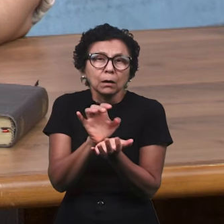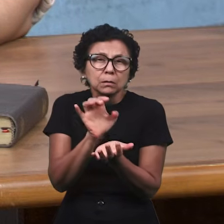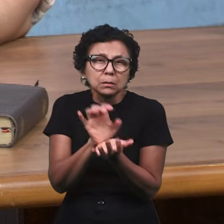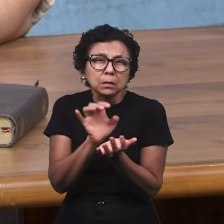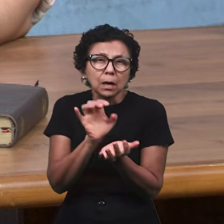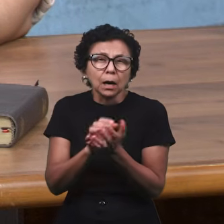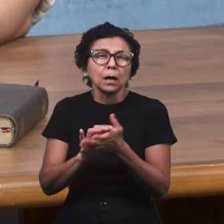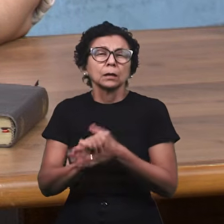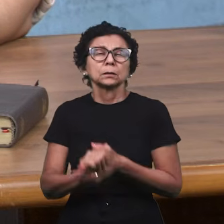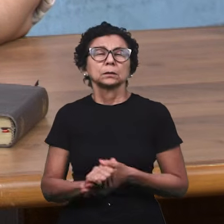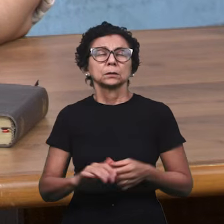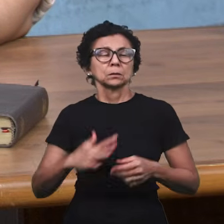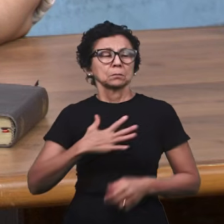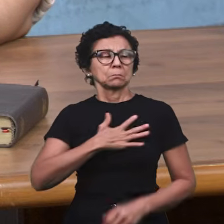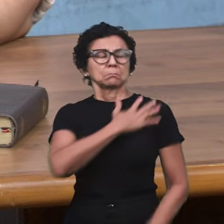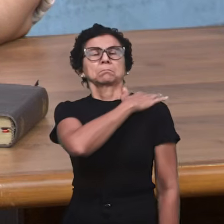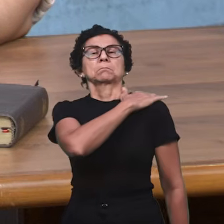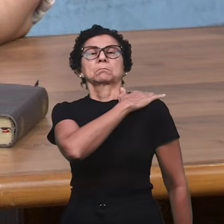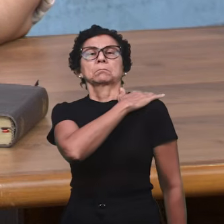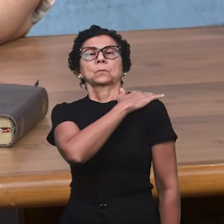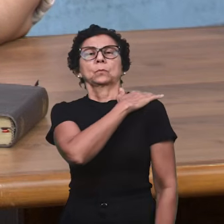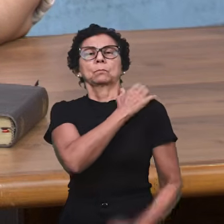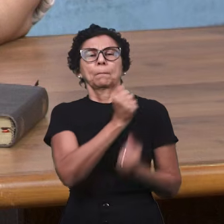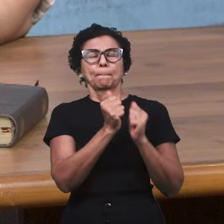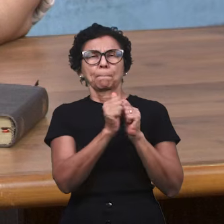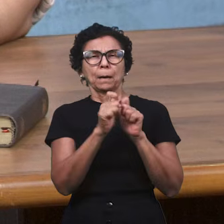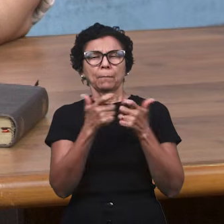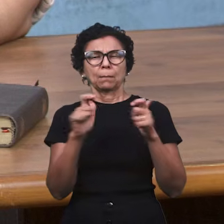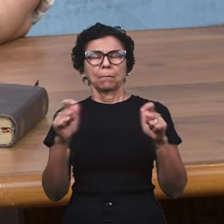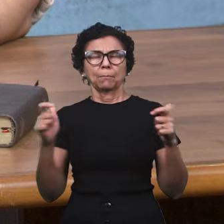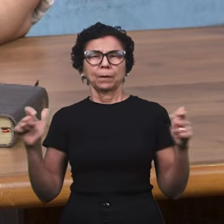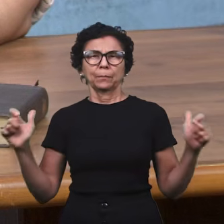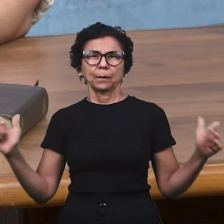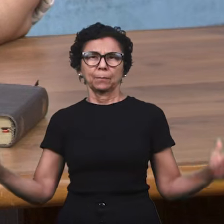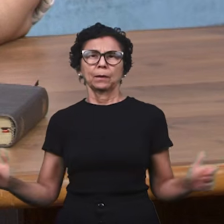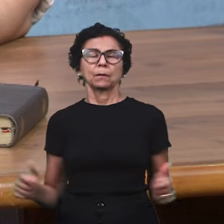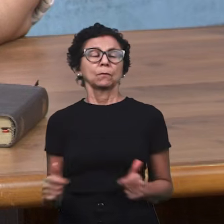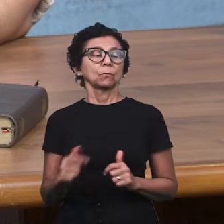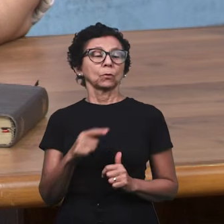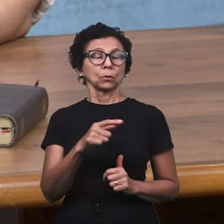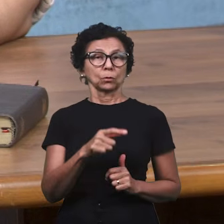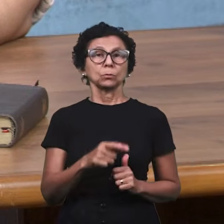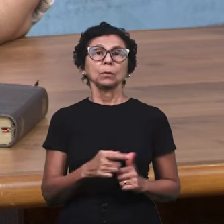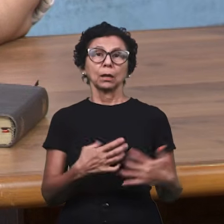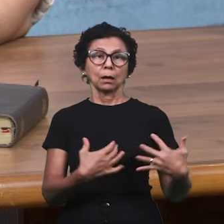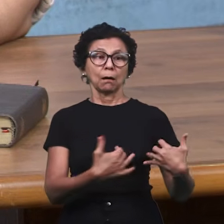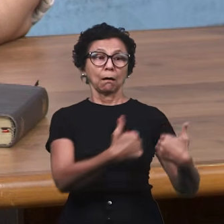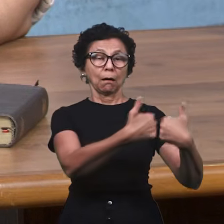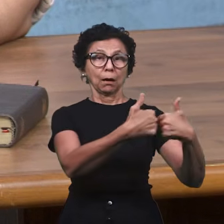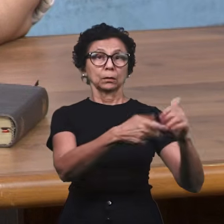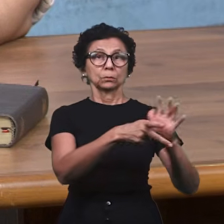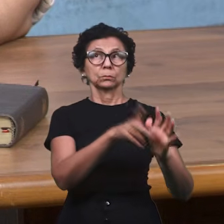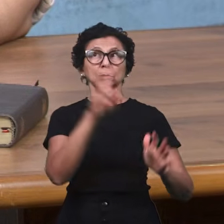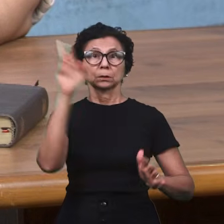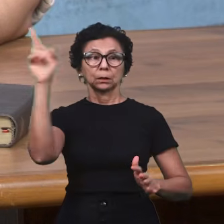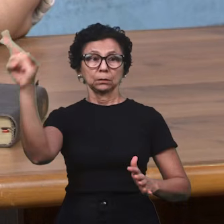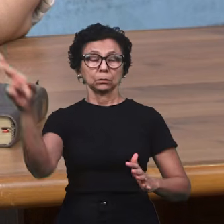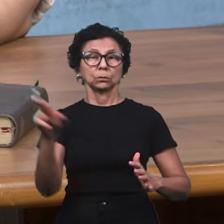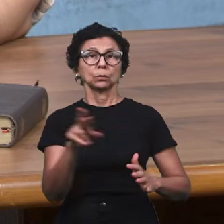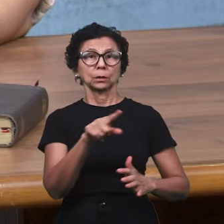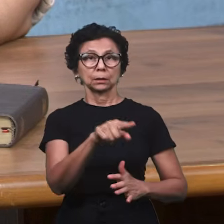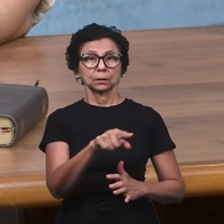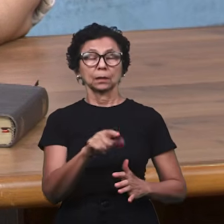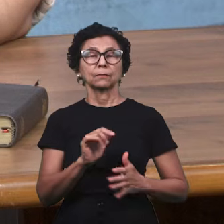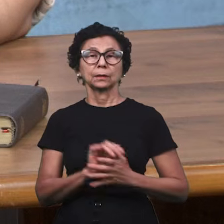capitães dos milhares foram para fazer subir a arca do concerto do Senhor da casa